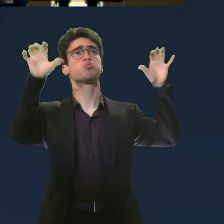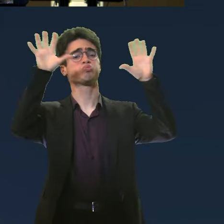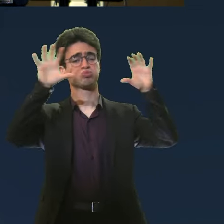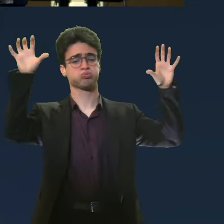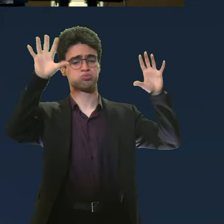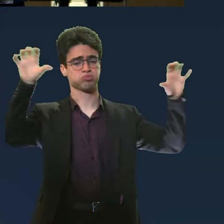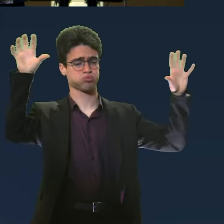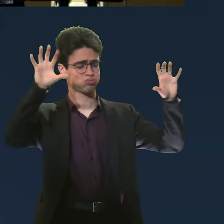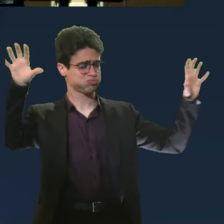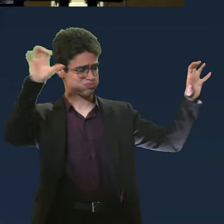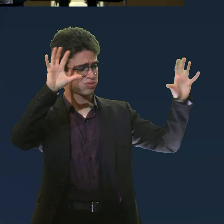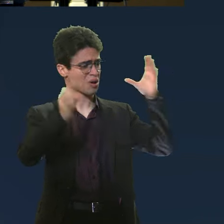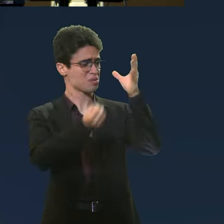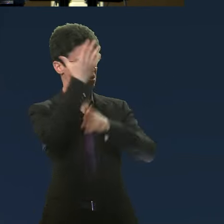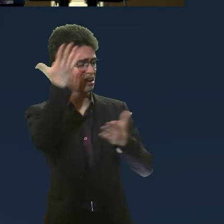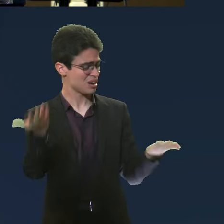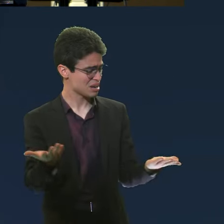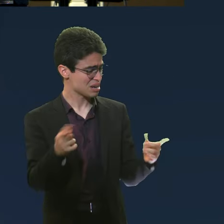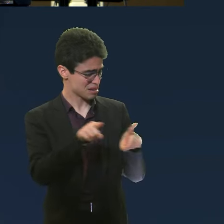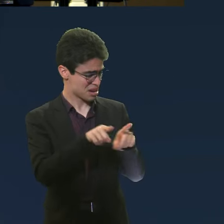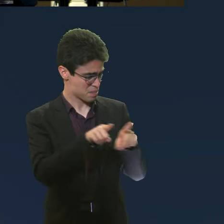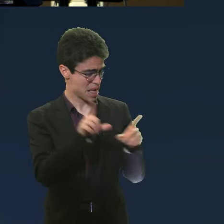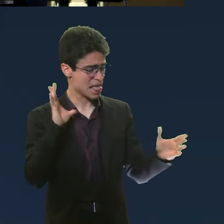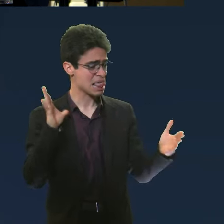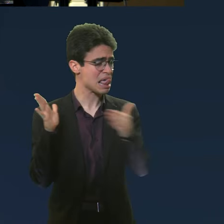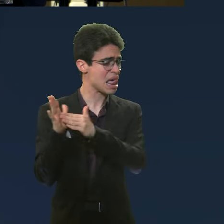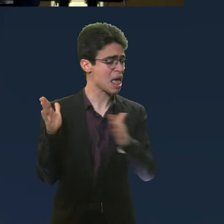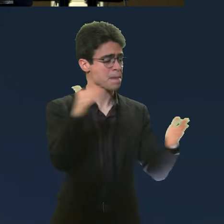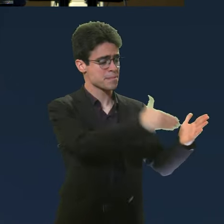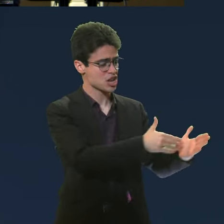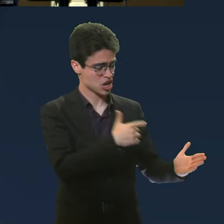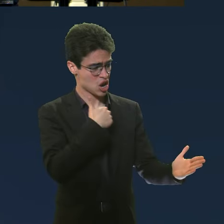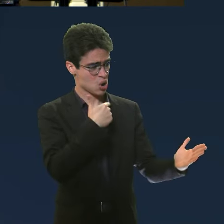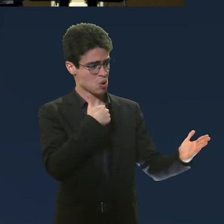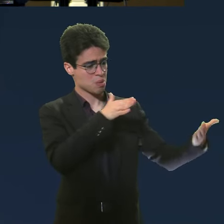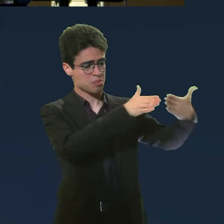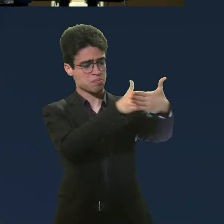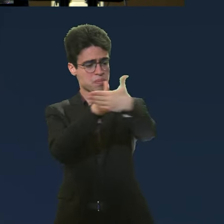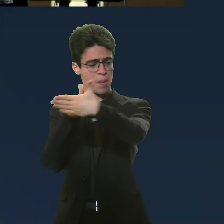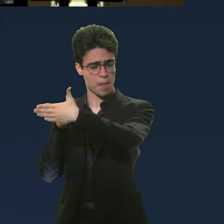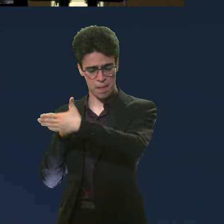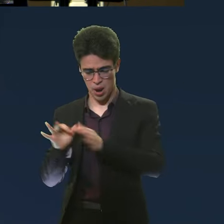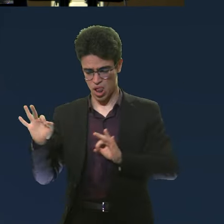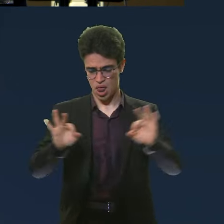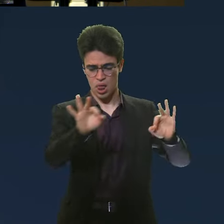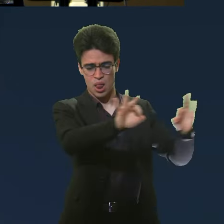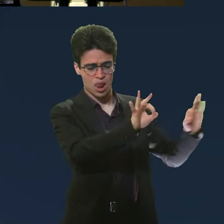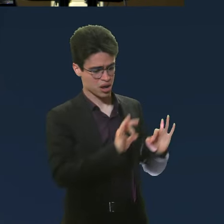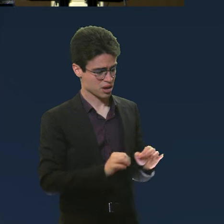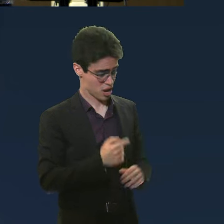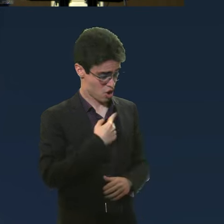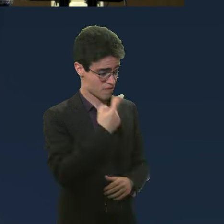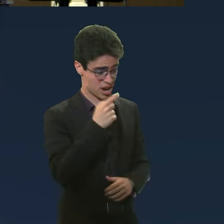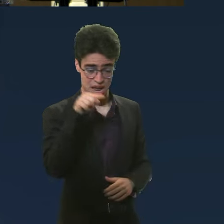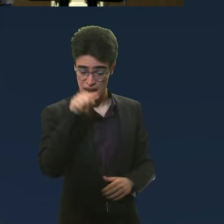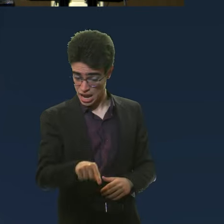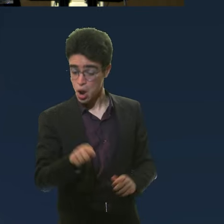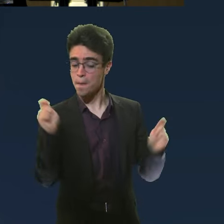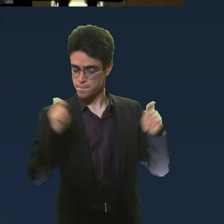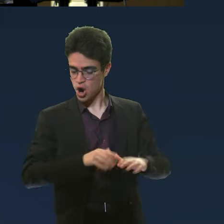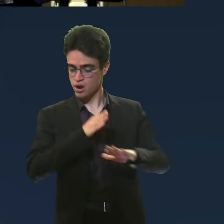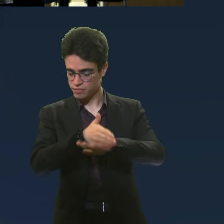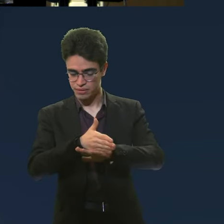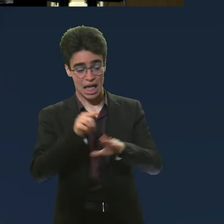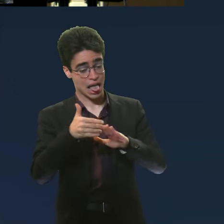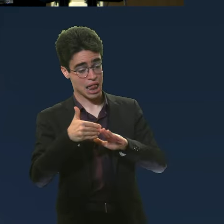o envolvi? Quando fixei os seus limites e lhe coloquei portas e barreiras? Quando eu lhe disse, até aqui você pode vir, além deste ponto não,